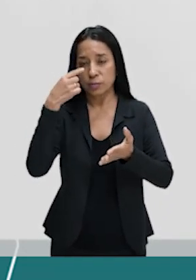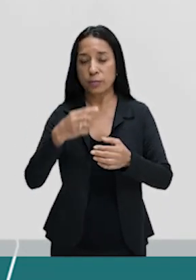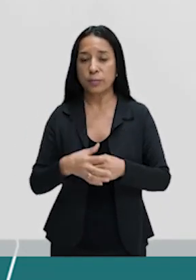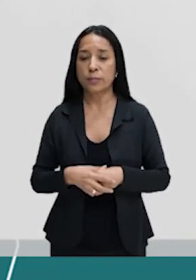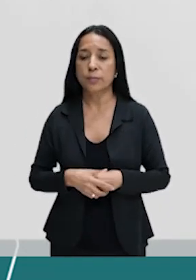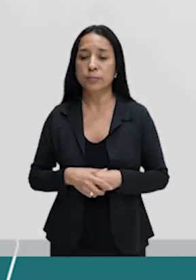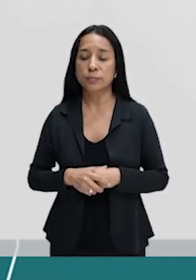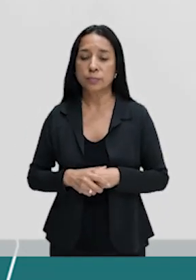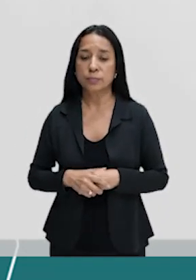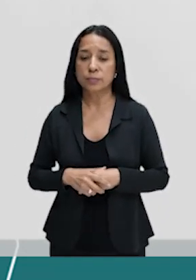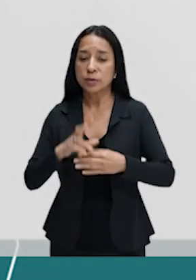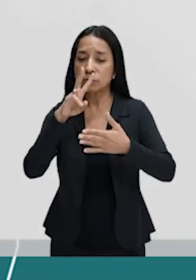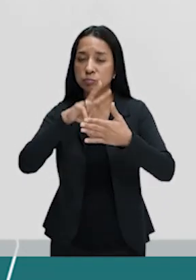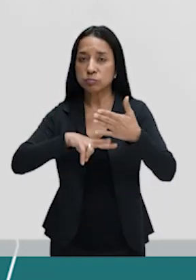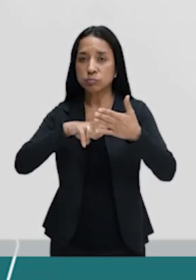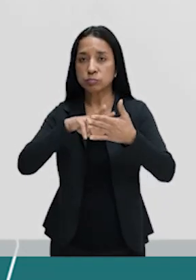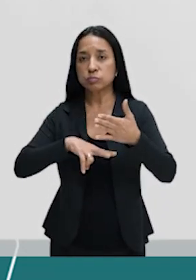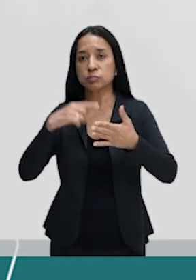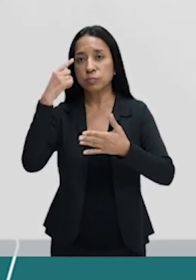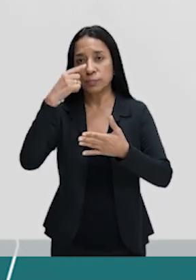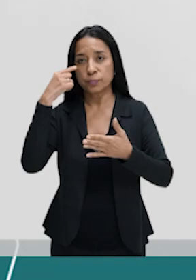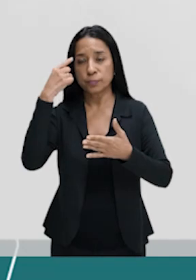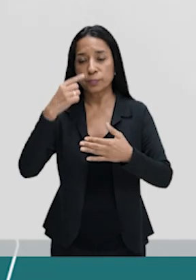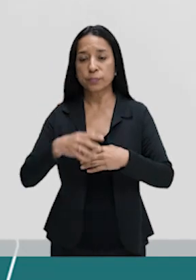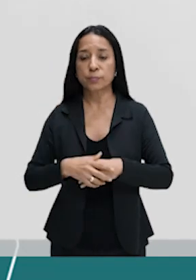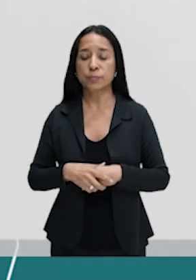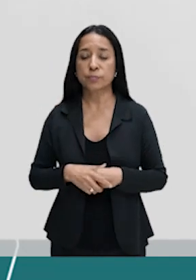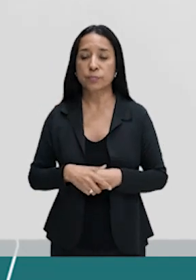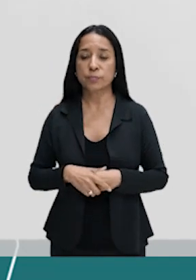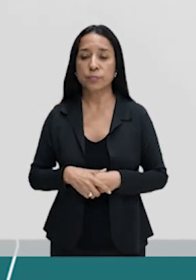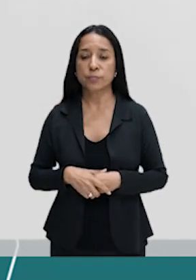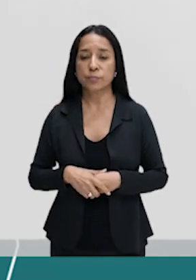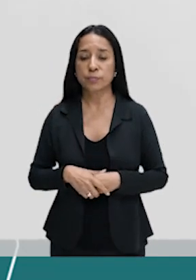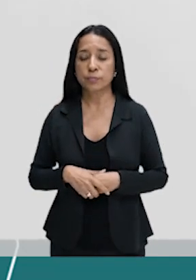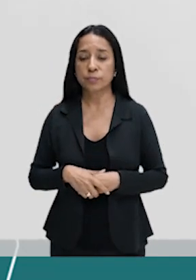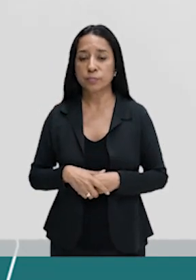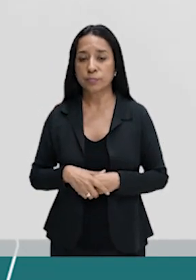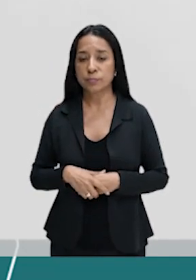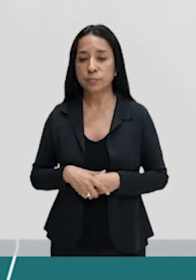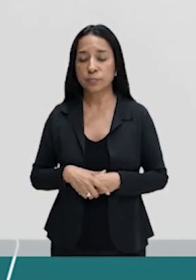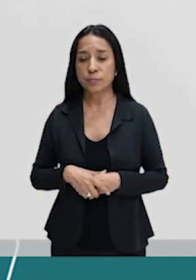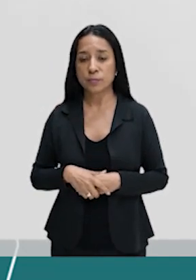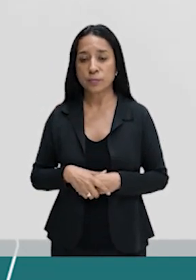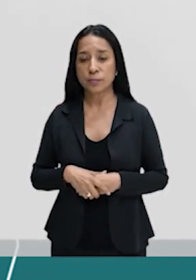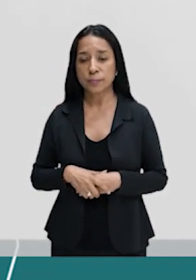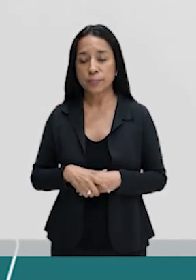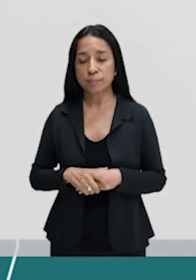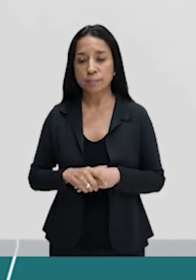tu puedes, él puede, nosotros podemos,